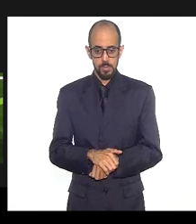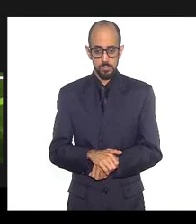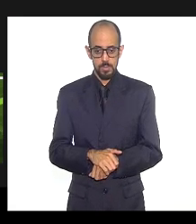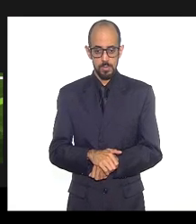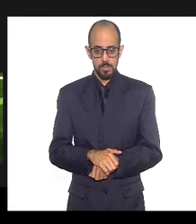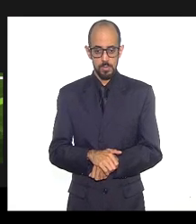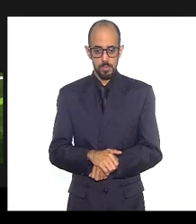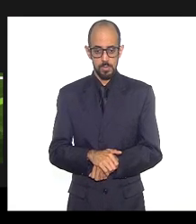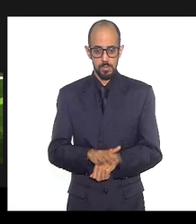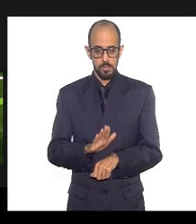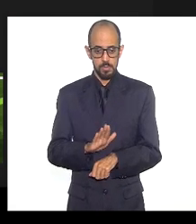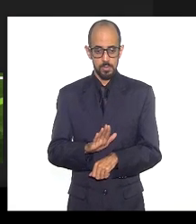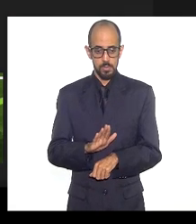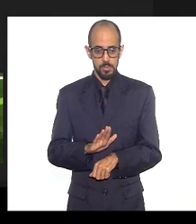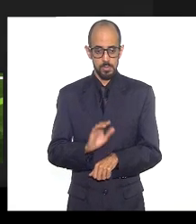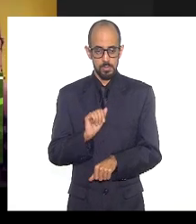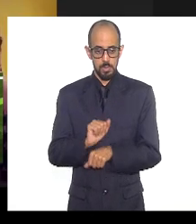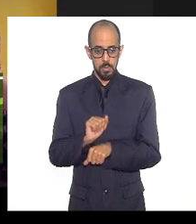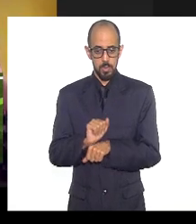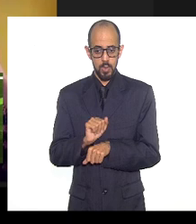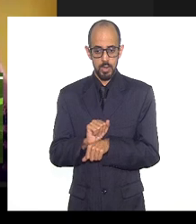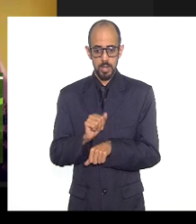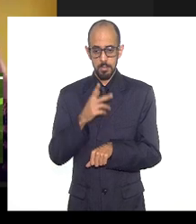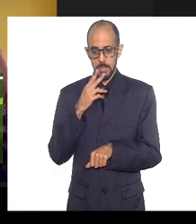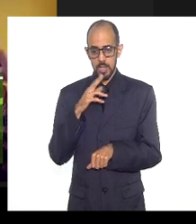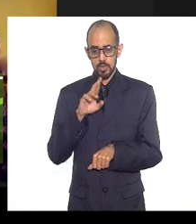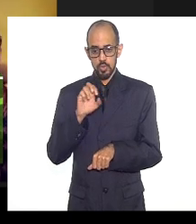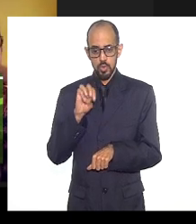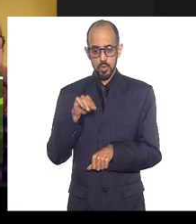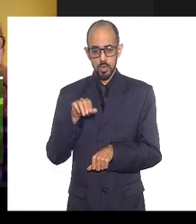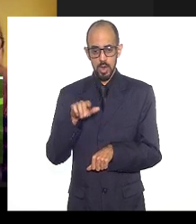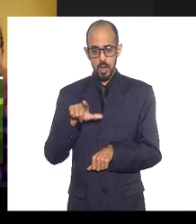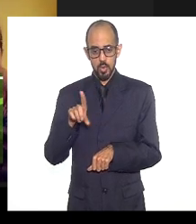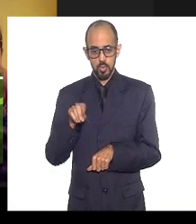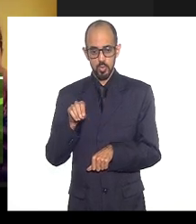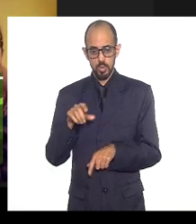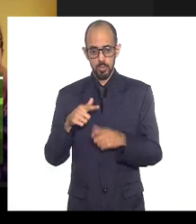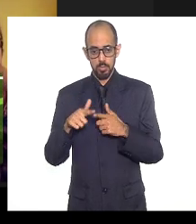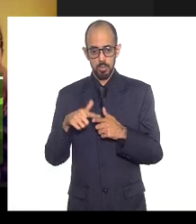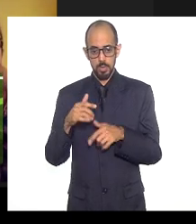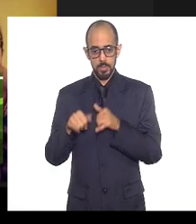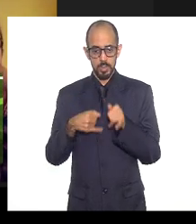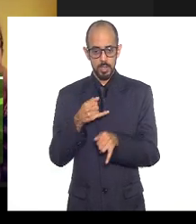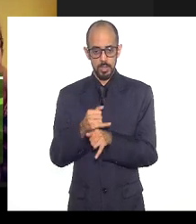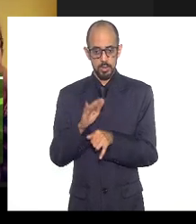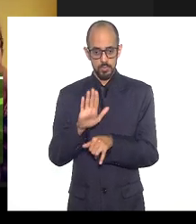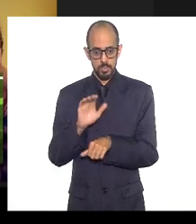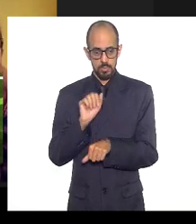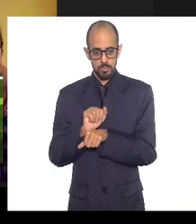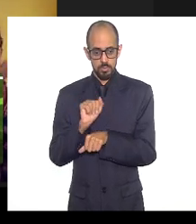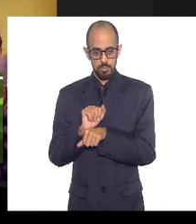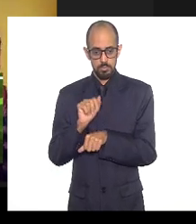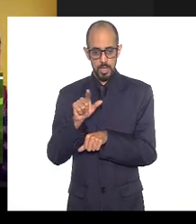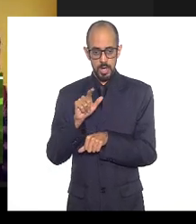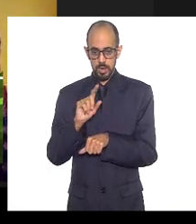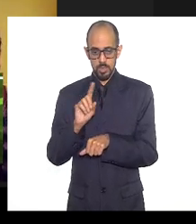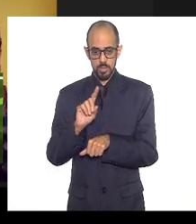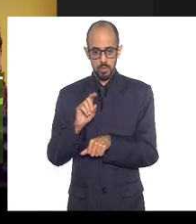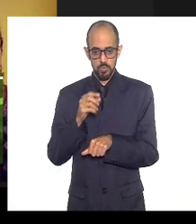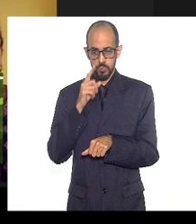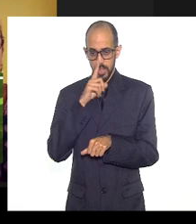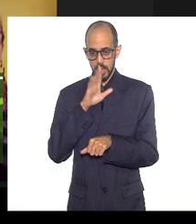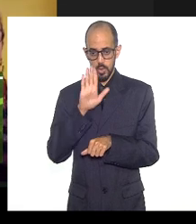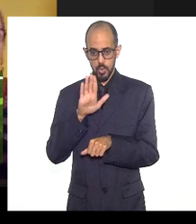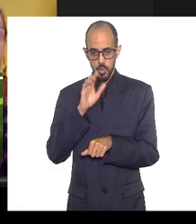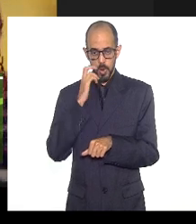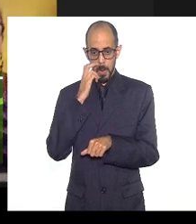Bom, acho que o senhor Ronaldo está tendo algum problema na sua conexão. Nós não pegamos o primeiro momento, senhor